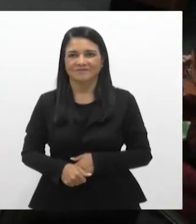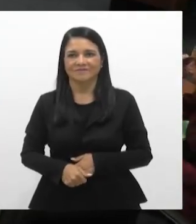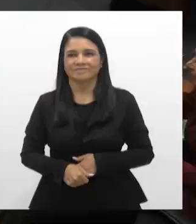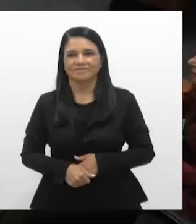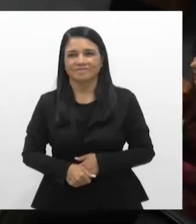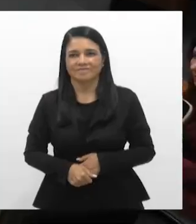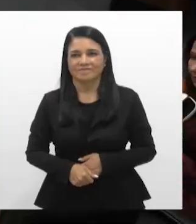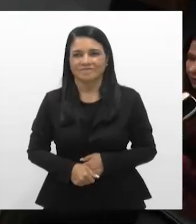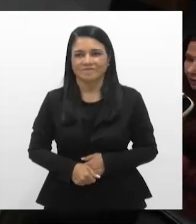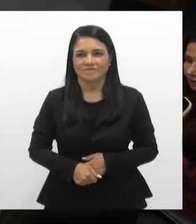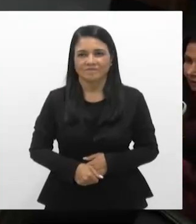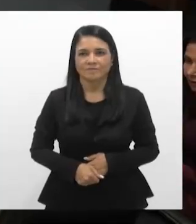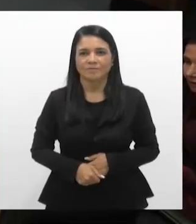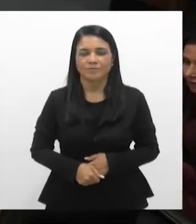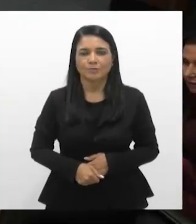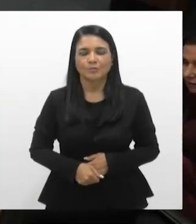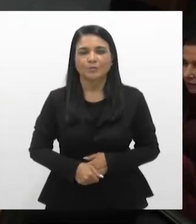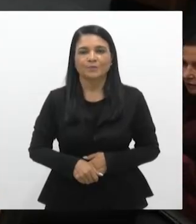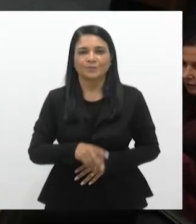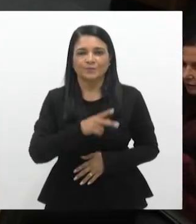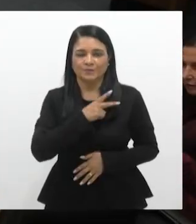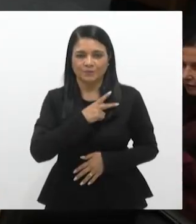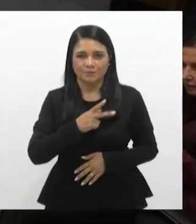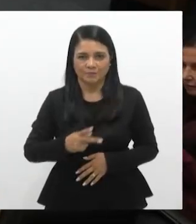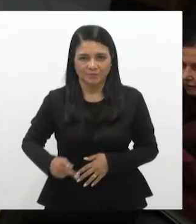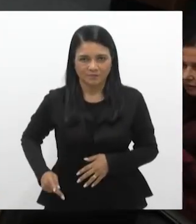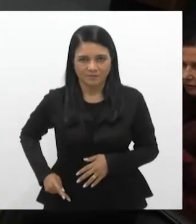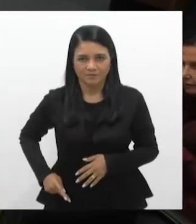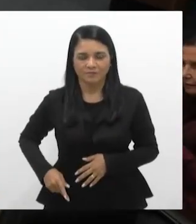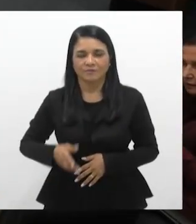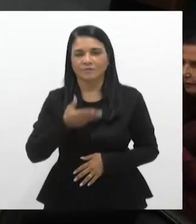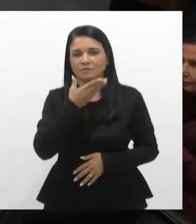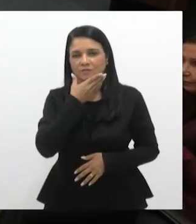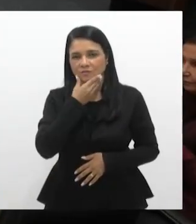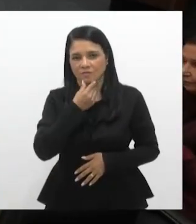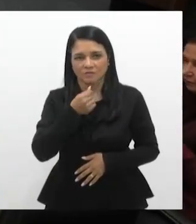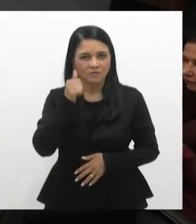Senhor presidente, senhoras e senhores